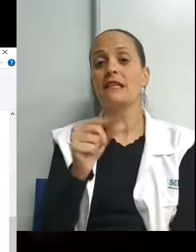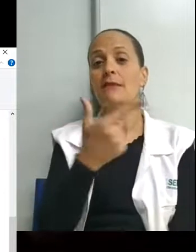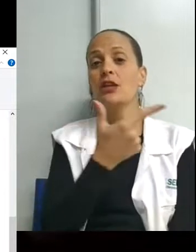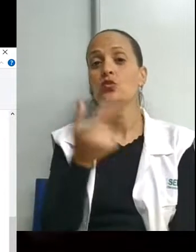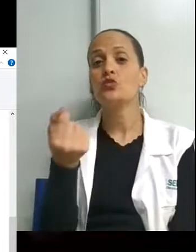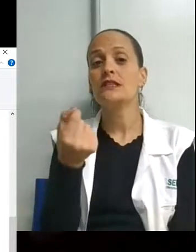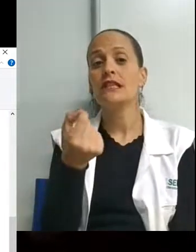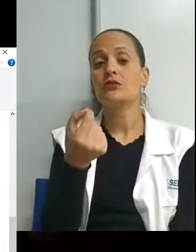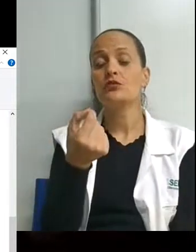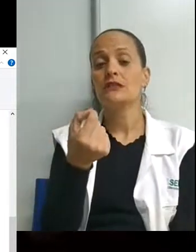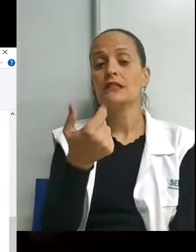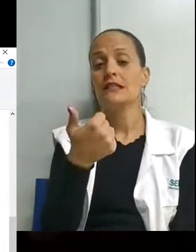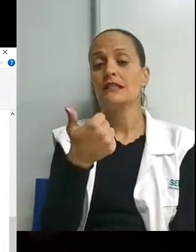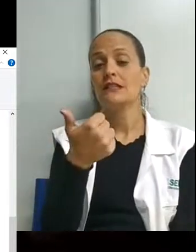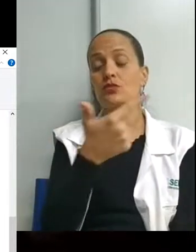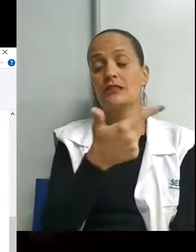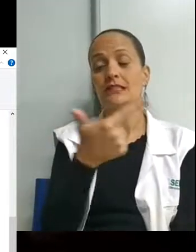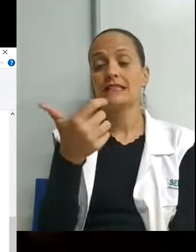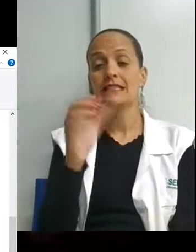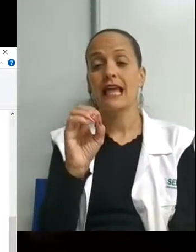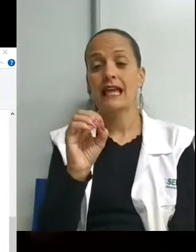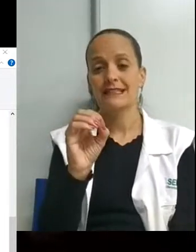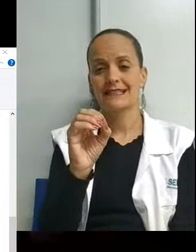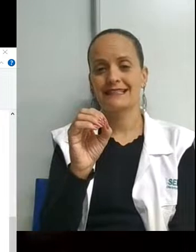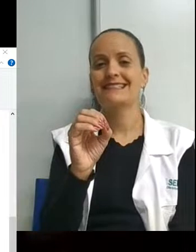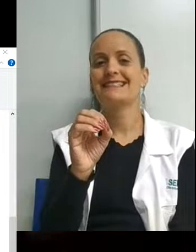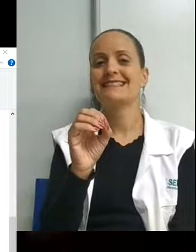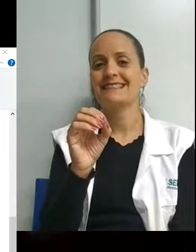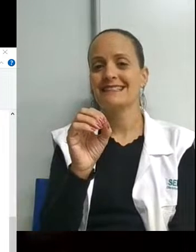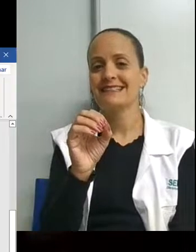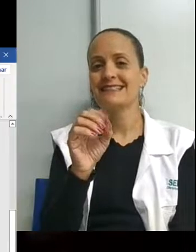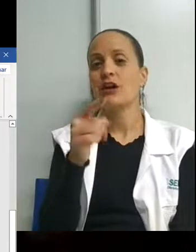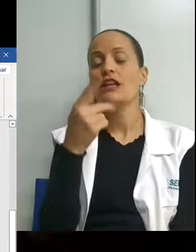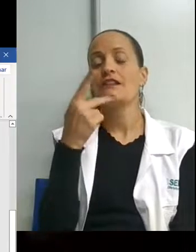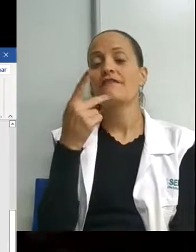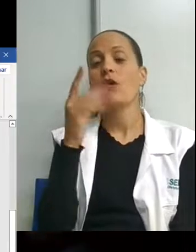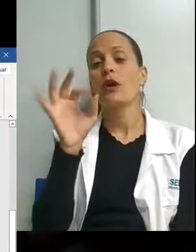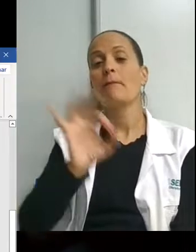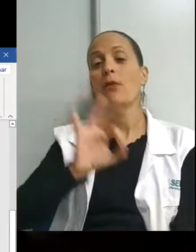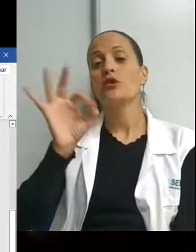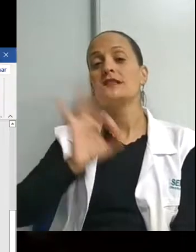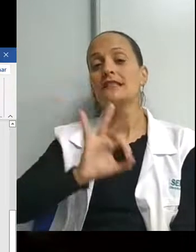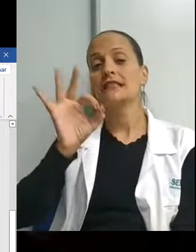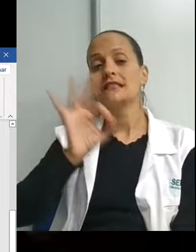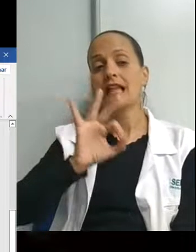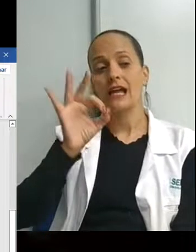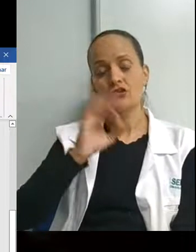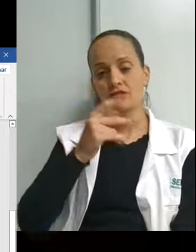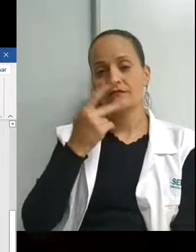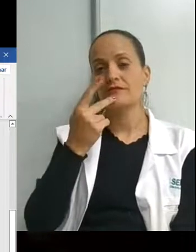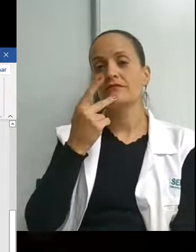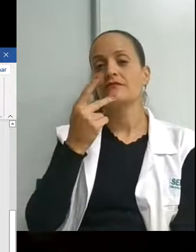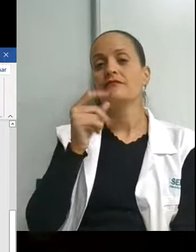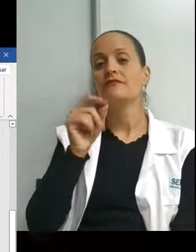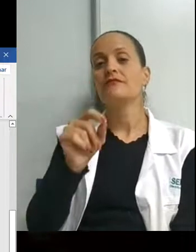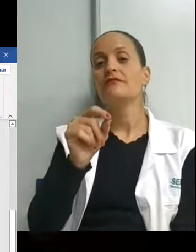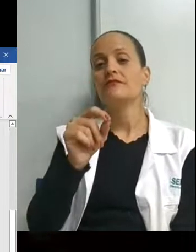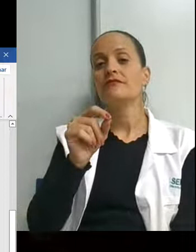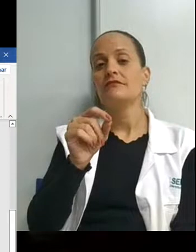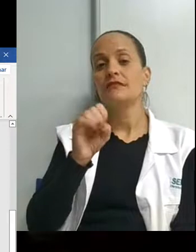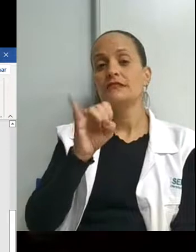ela conseguir ter alimentação, né? Então aqui ele fala da questão da porcentagem, né? Então aqui, ó, se o valor da queda de tensão for menor